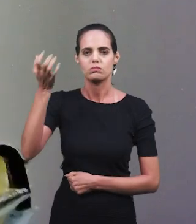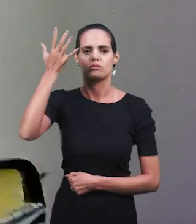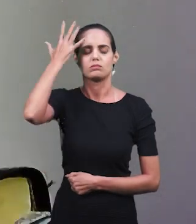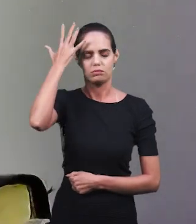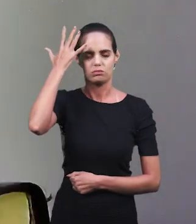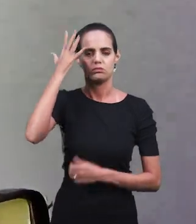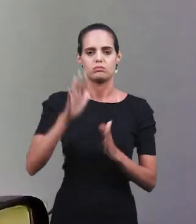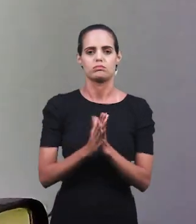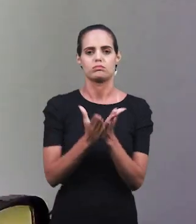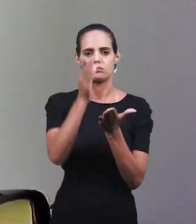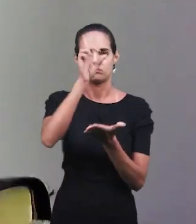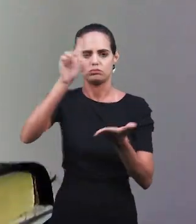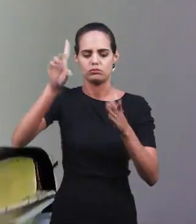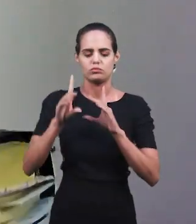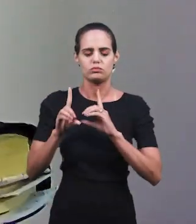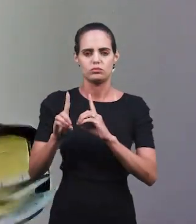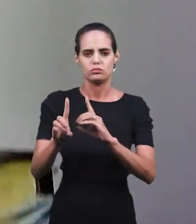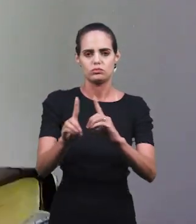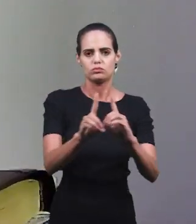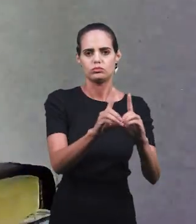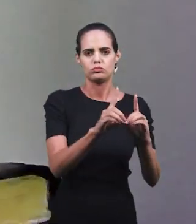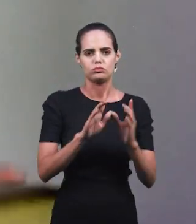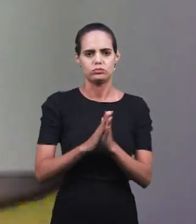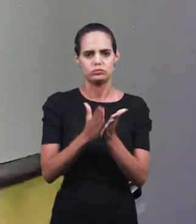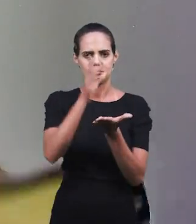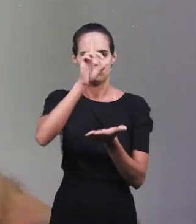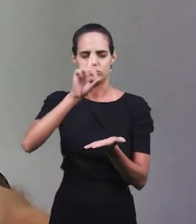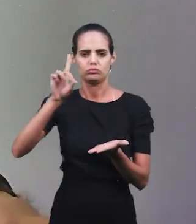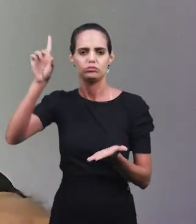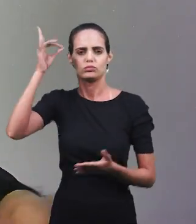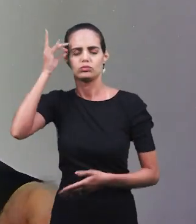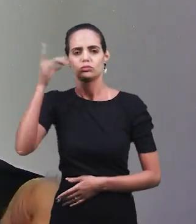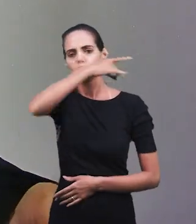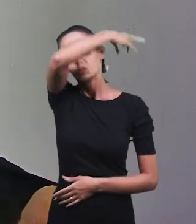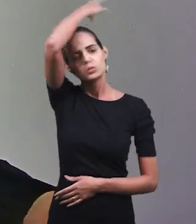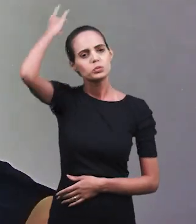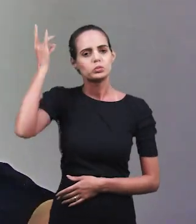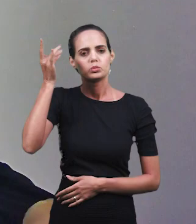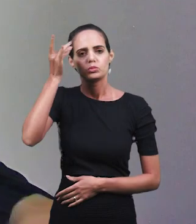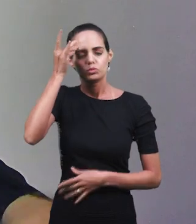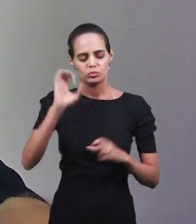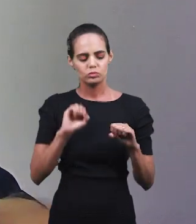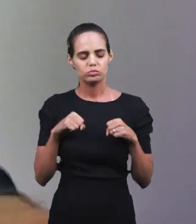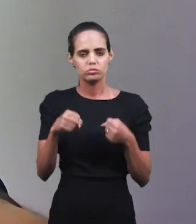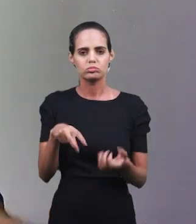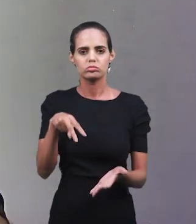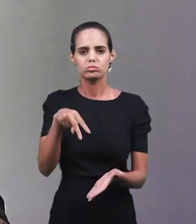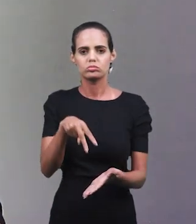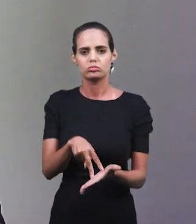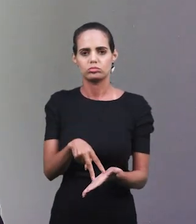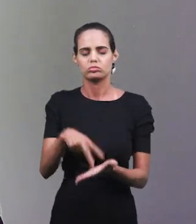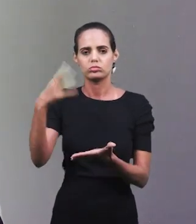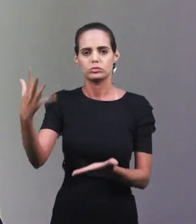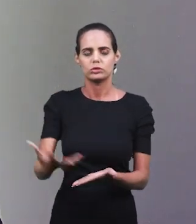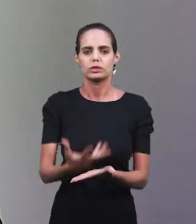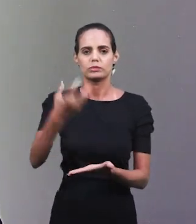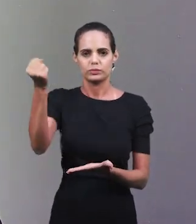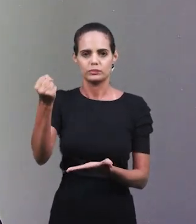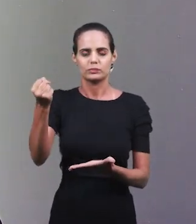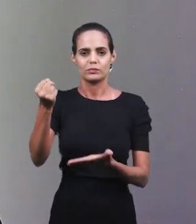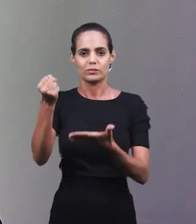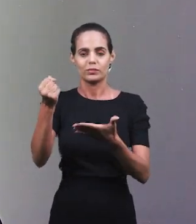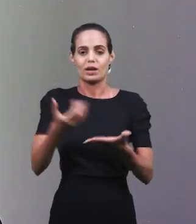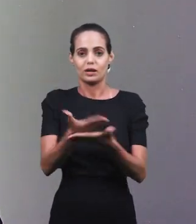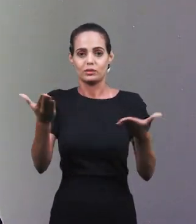que são revelações do Espírito Santo que nutre o corpo, que prepara a igreja para o arrebatamento. Louvado seja o Senhor. A todos,